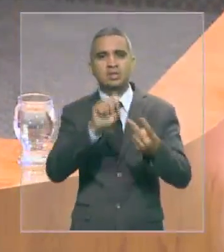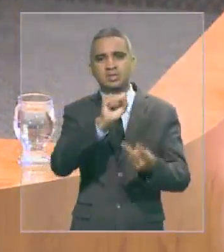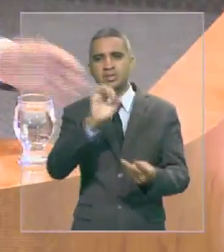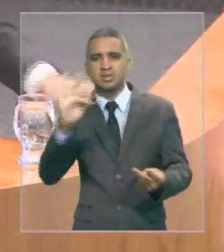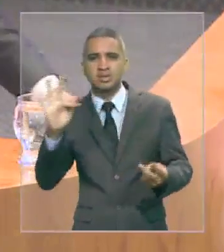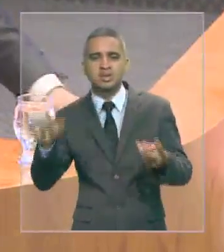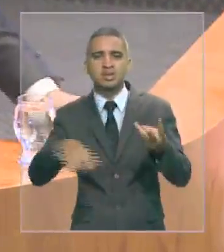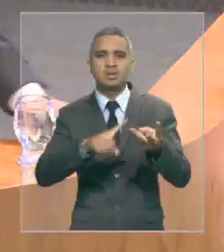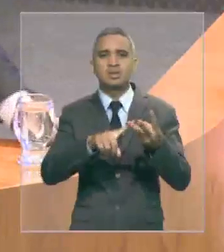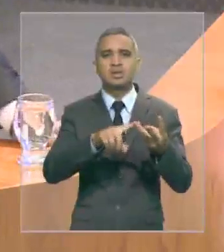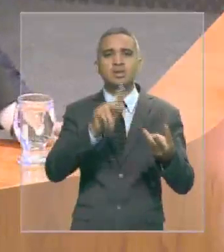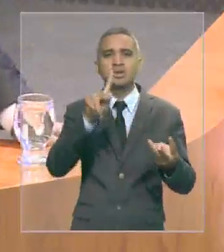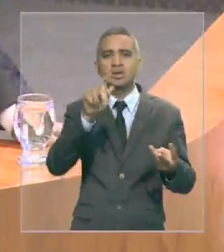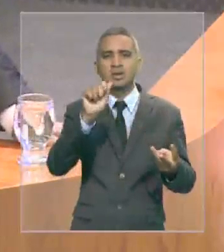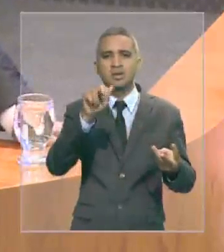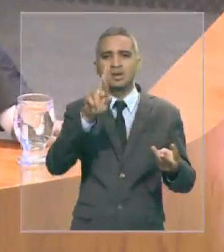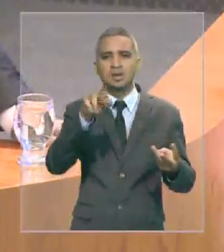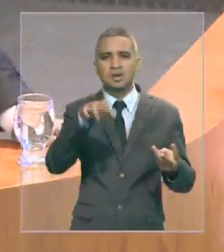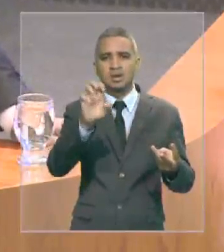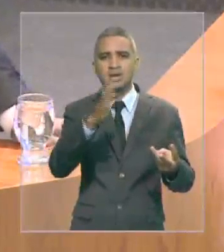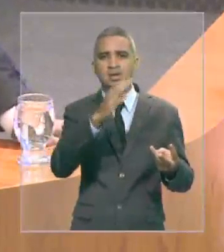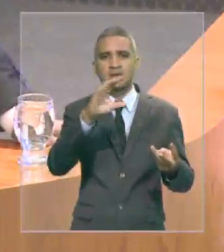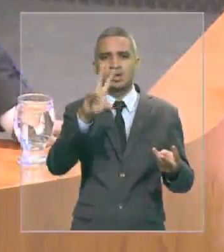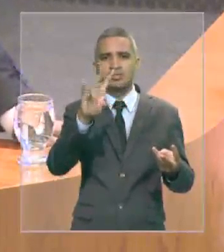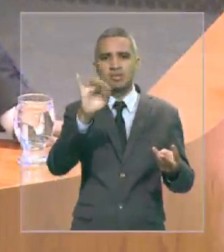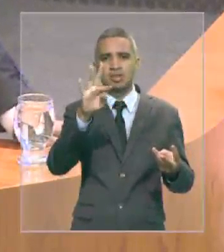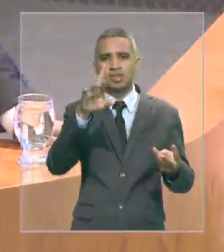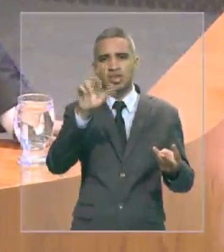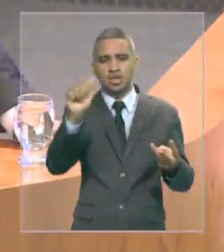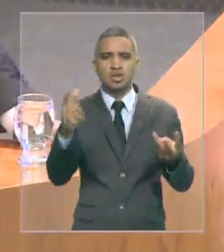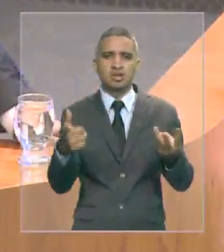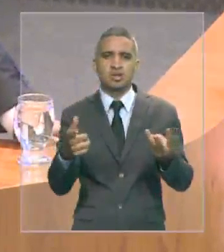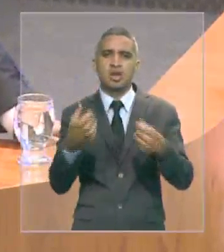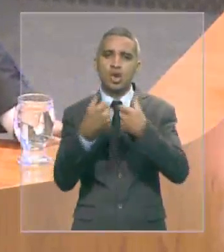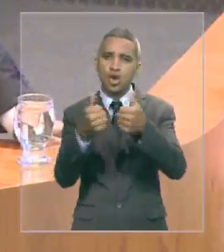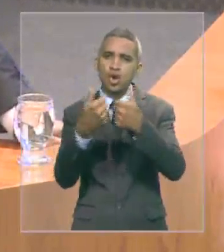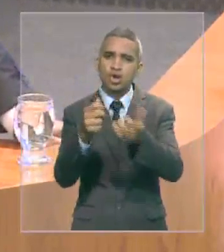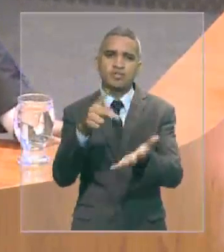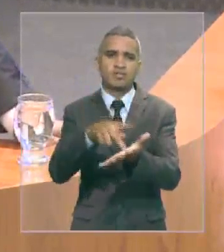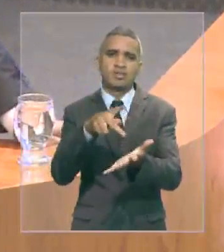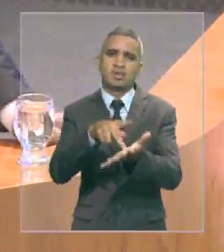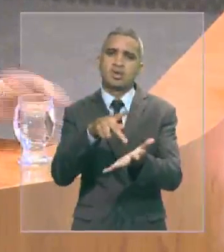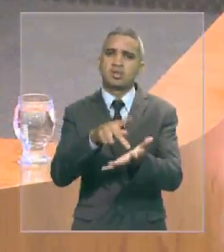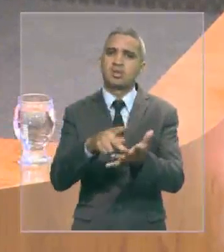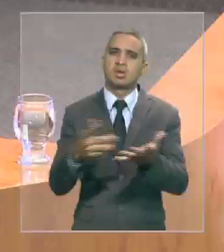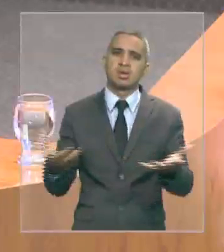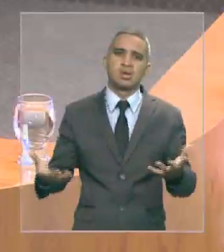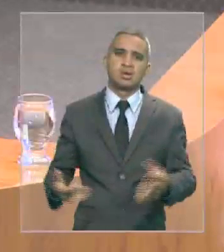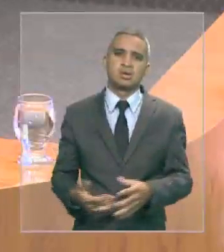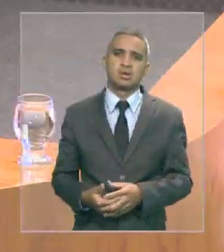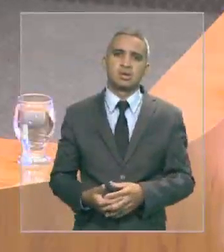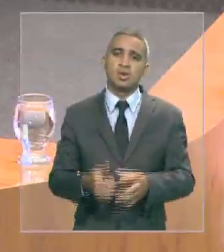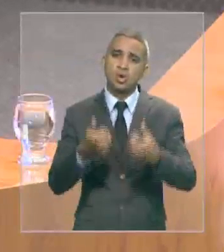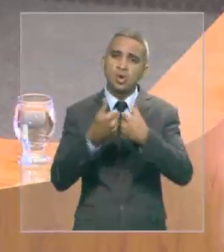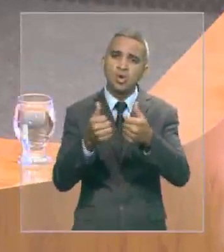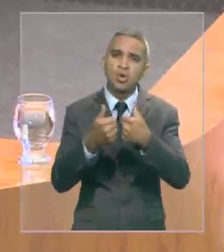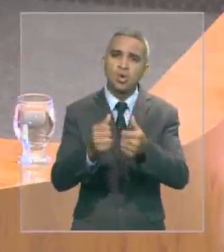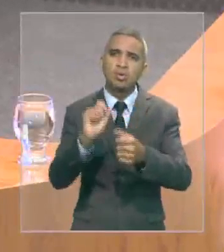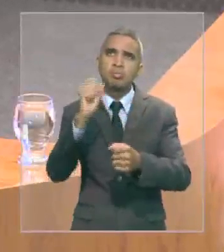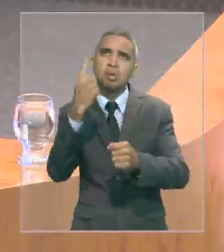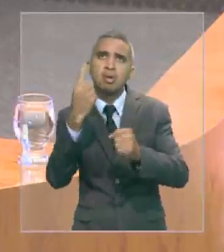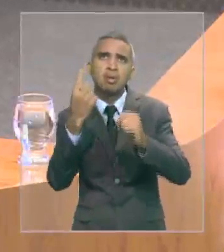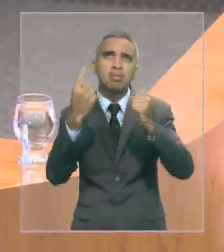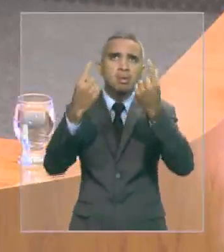falando de ônibus de verdade, deputado Edivaldo. Ônibus de verdade. Dos ônibus que tem goteiras, que não tem